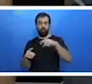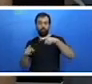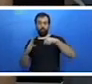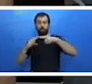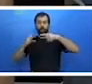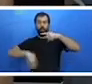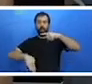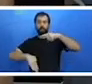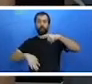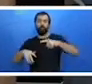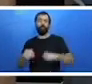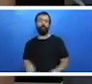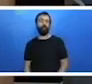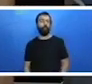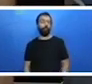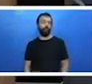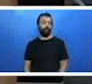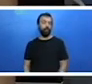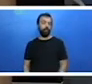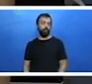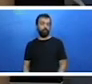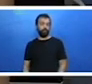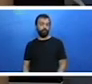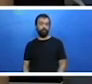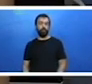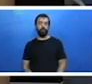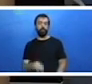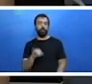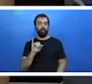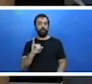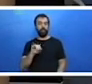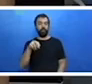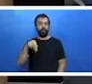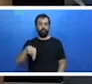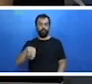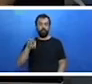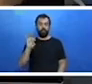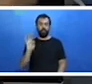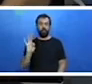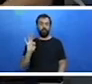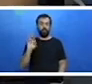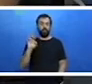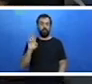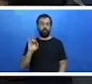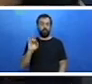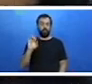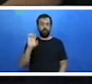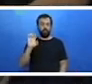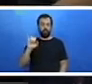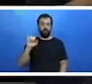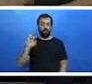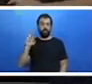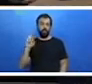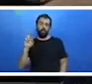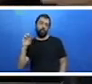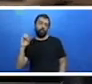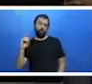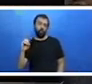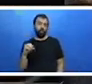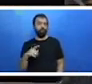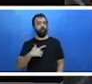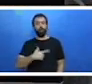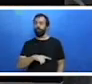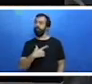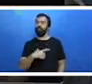aquela parte indica que não tem nada ali, não tem uma coisa inteira. Tem um pedaço de alguma coisa. Olha lá o